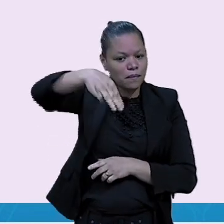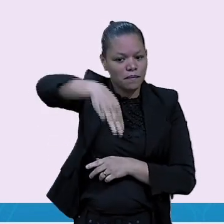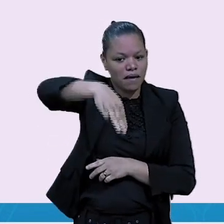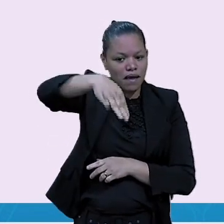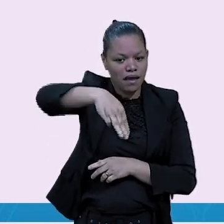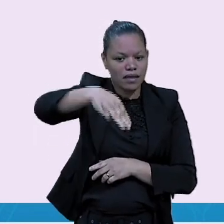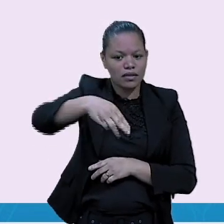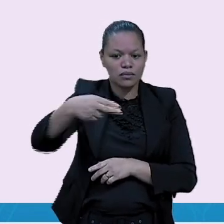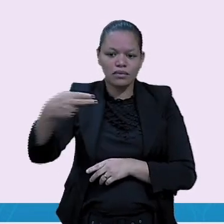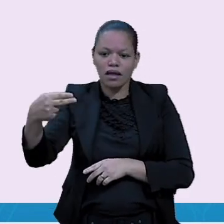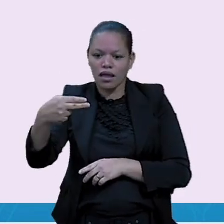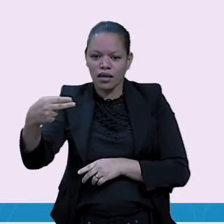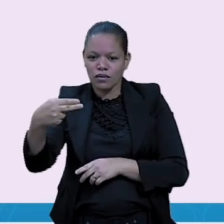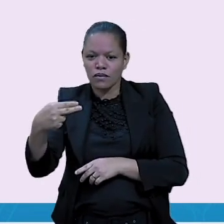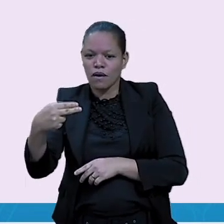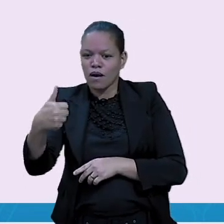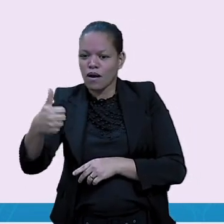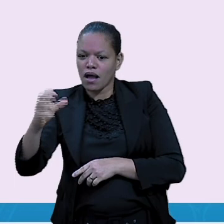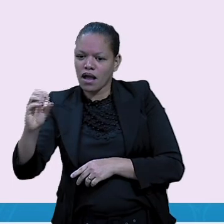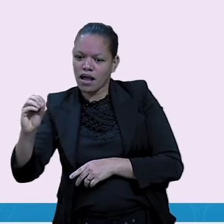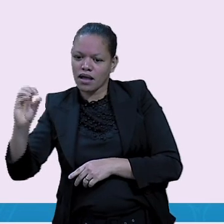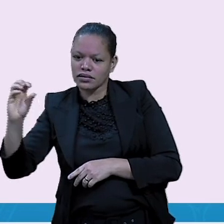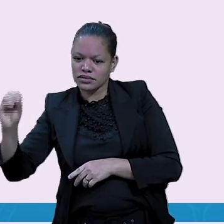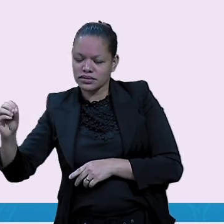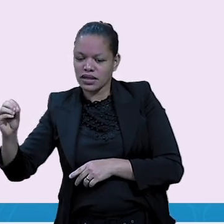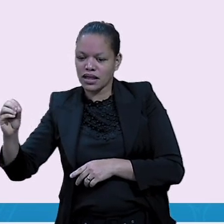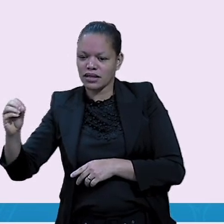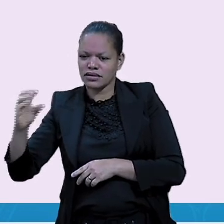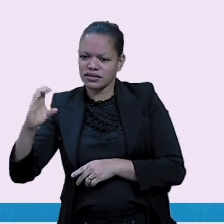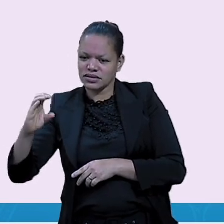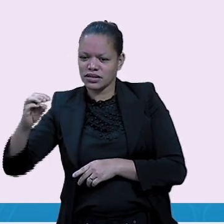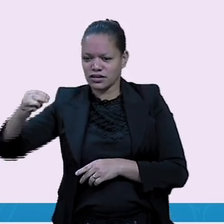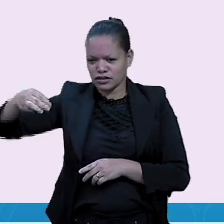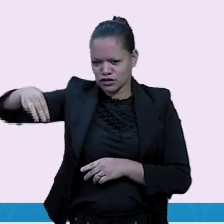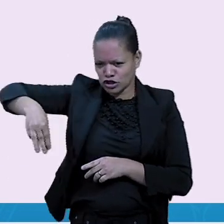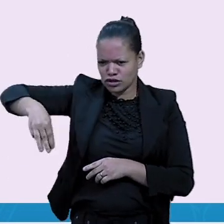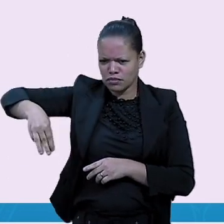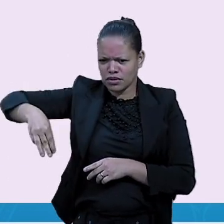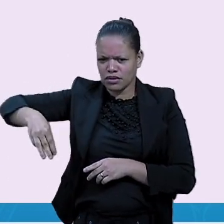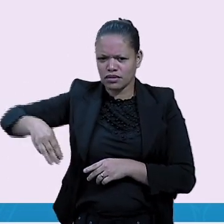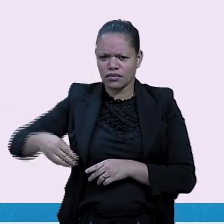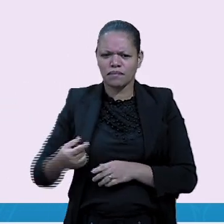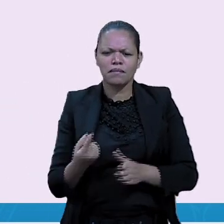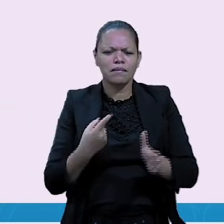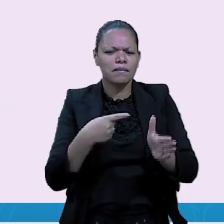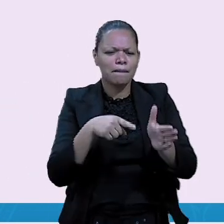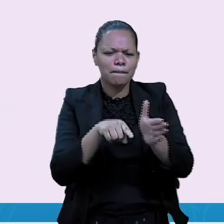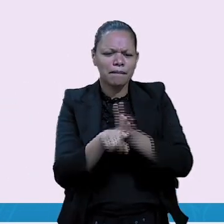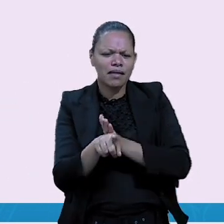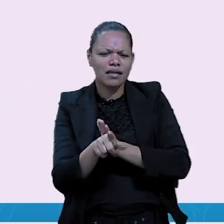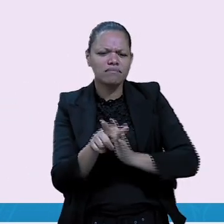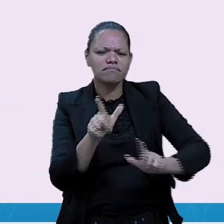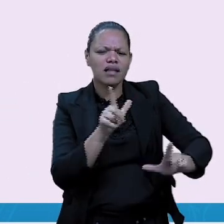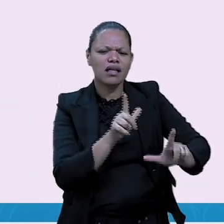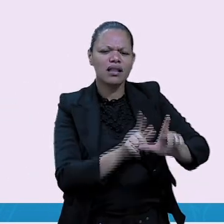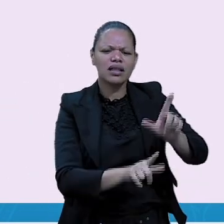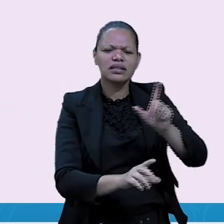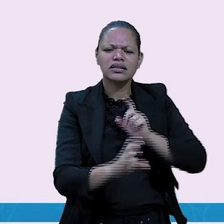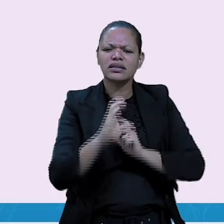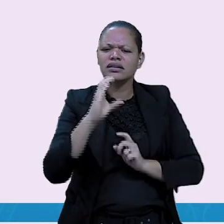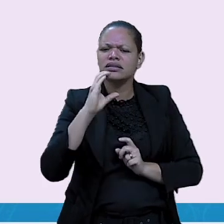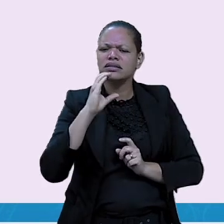é metro. Agora a pergunta, a letra C. Você é mais alto ou mais baixo do que o